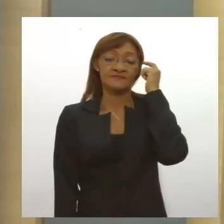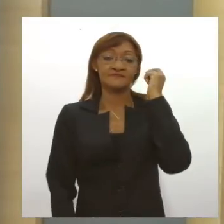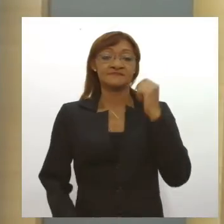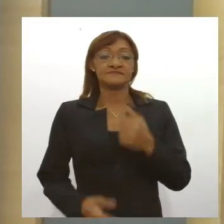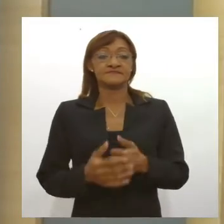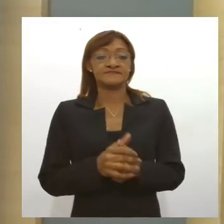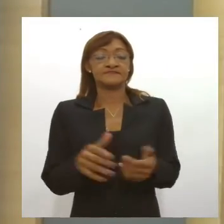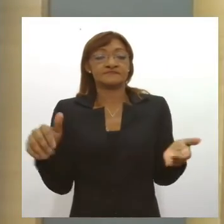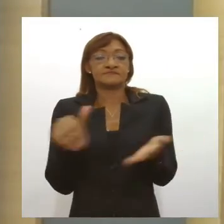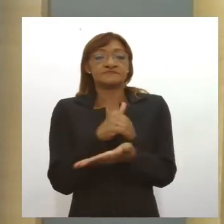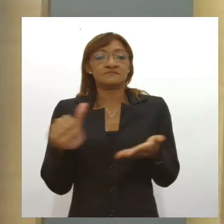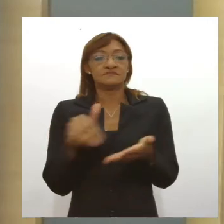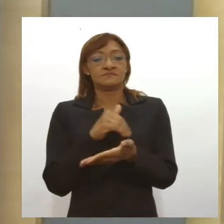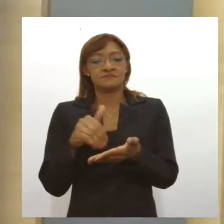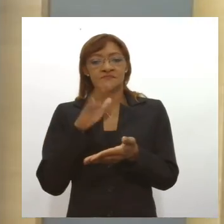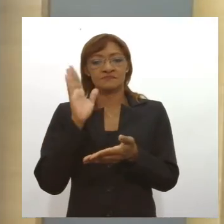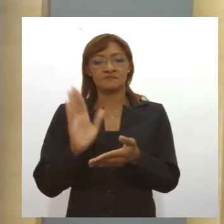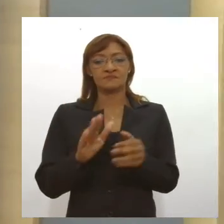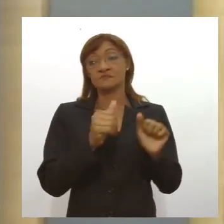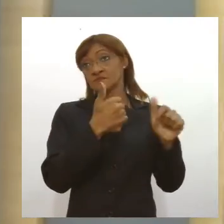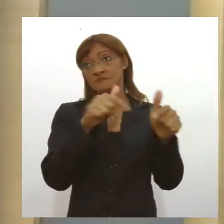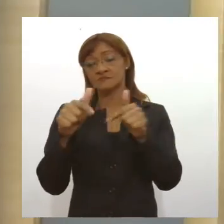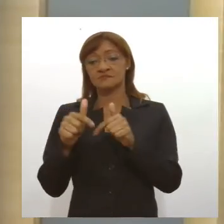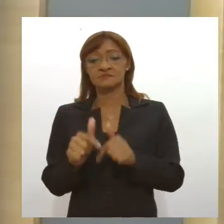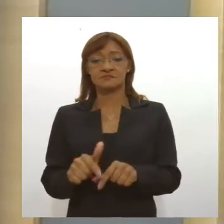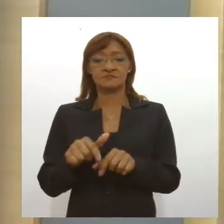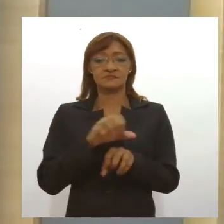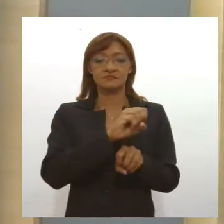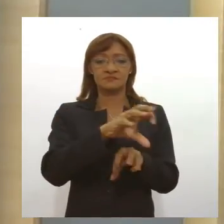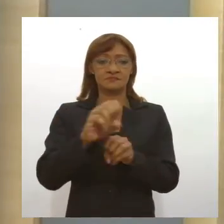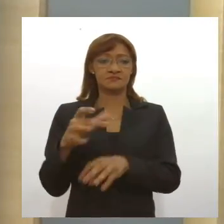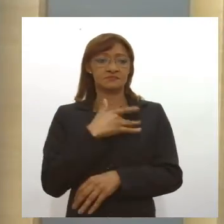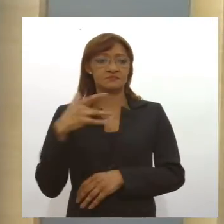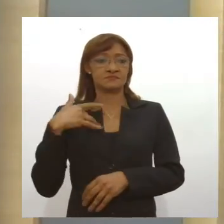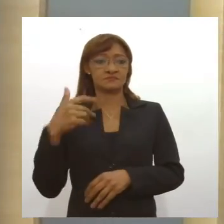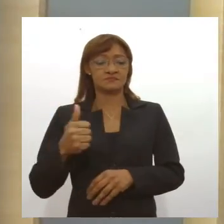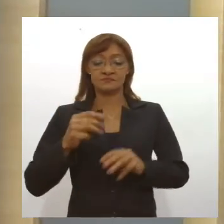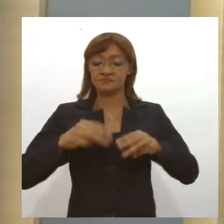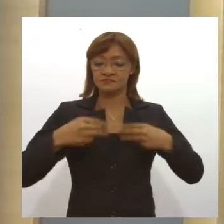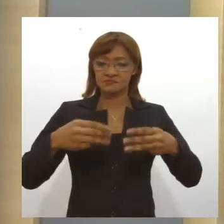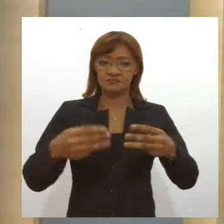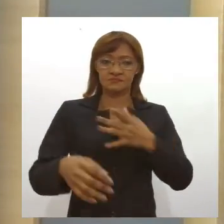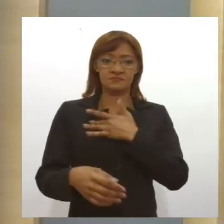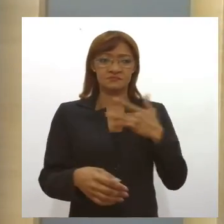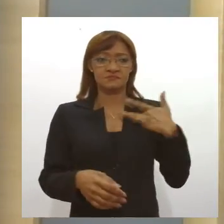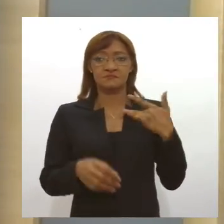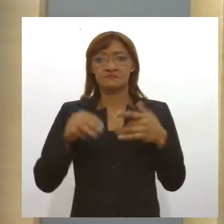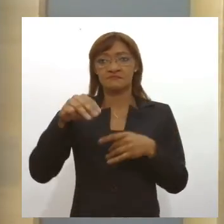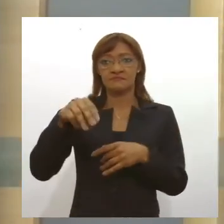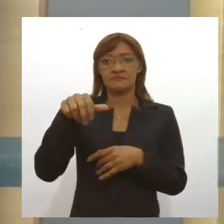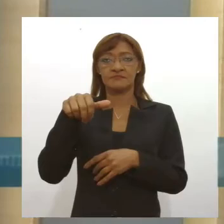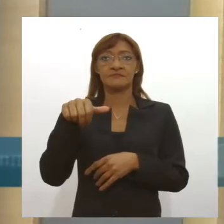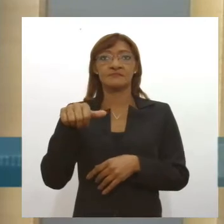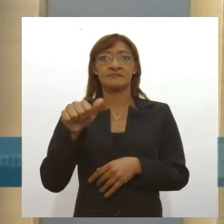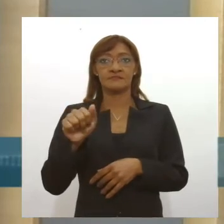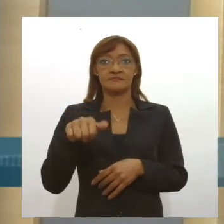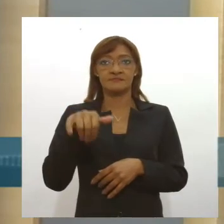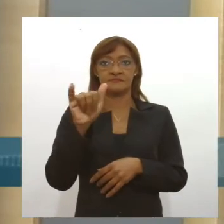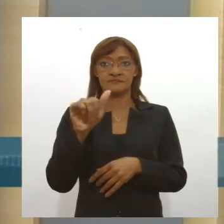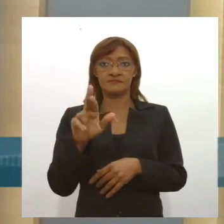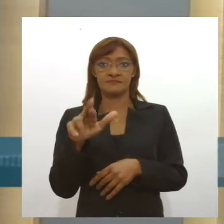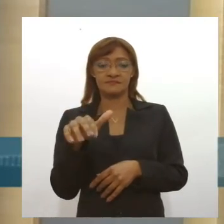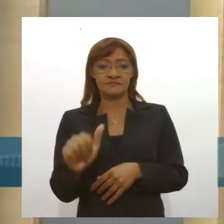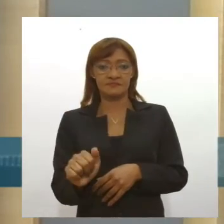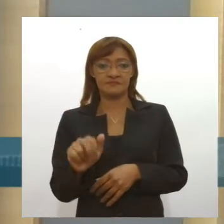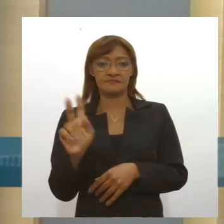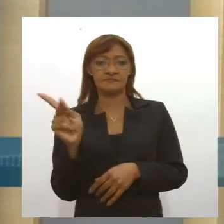A secretária de Gestão do Trabalho e da Educação da Saúde do Ministério da Saúde, Maíra Pinheiro, será ouvida hoje pela manhã,